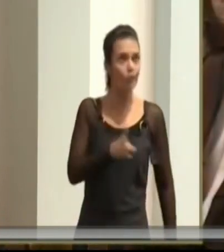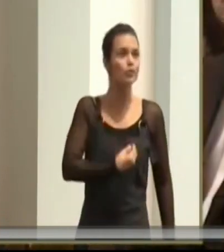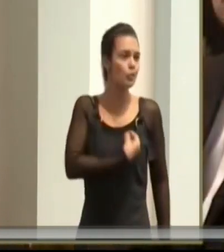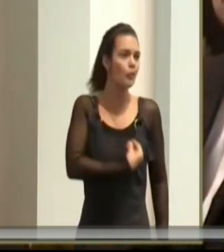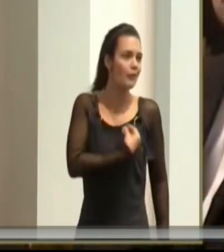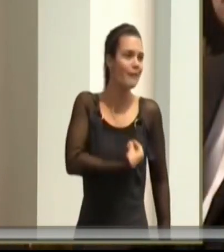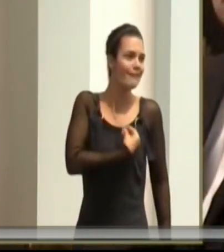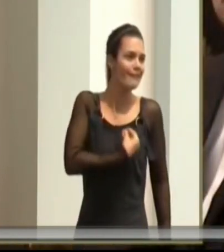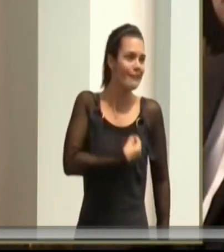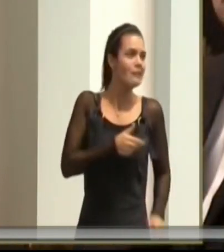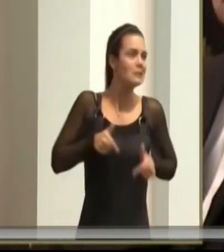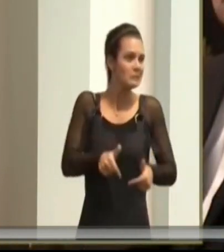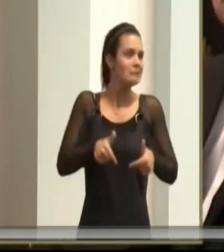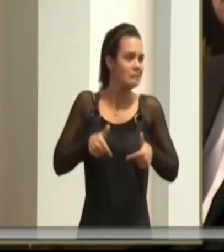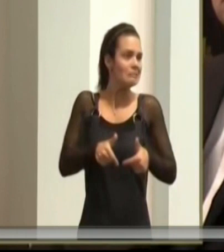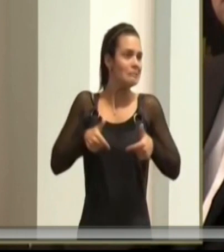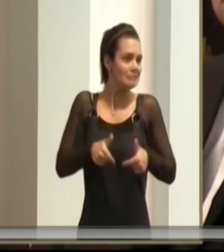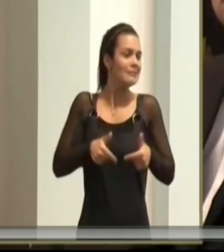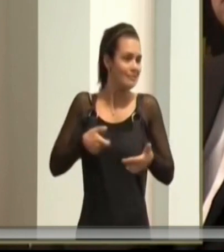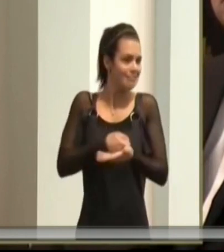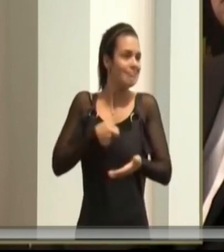suas ideias dos livros,